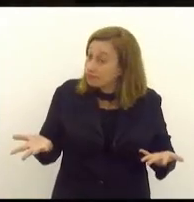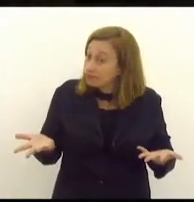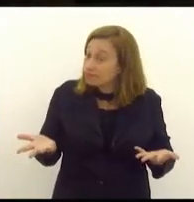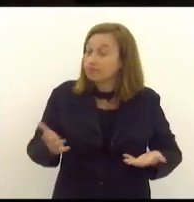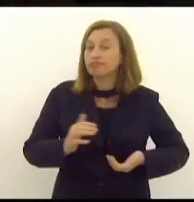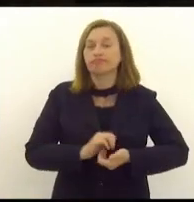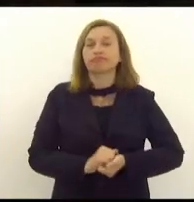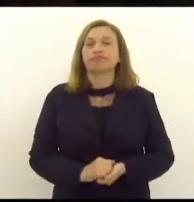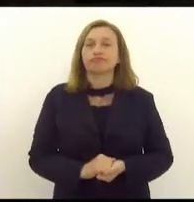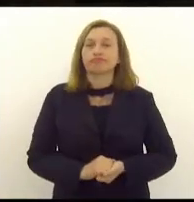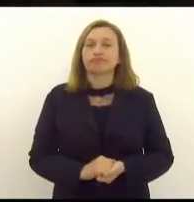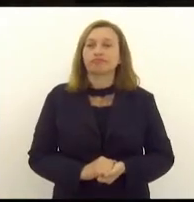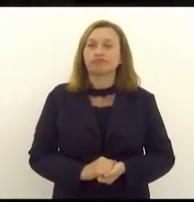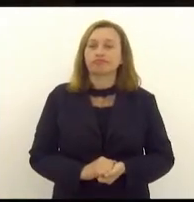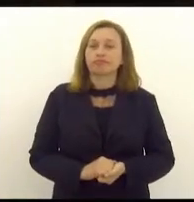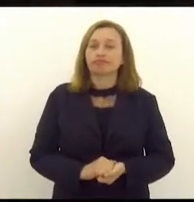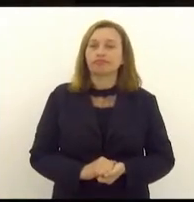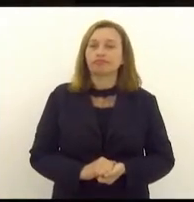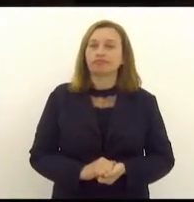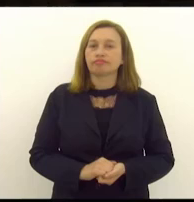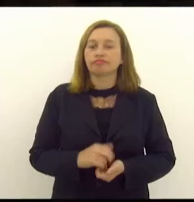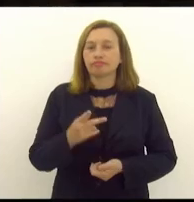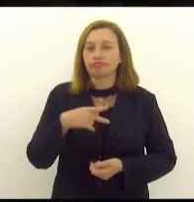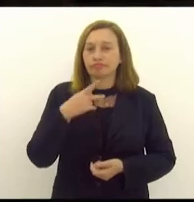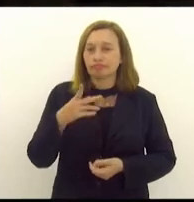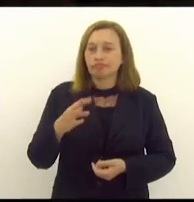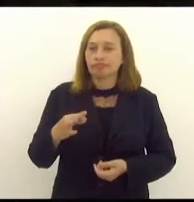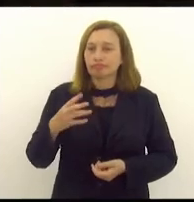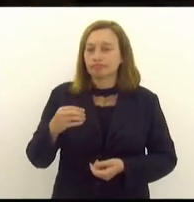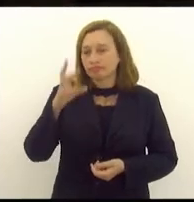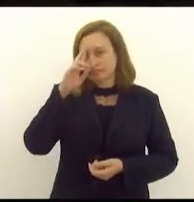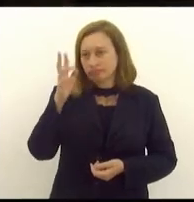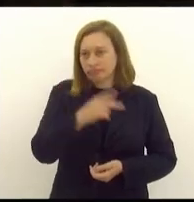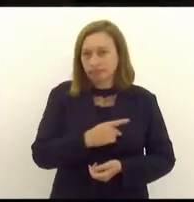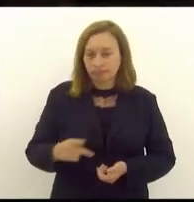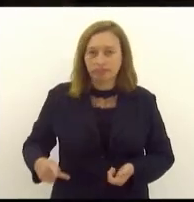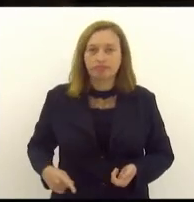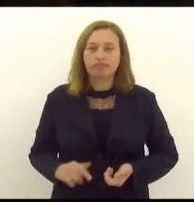solto dito isso é o presidente